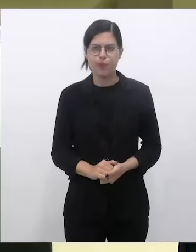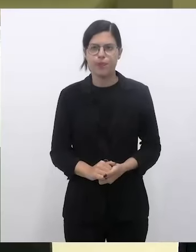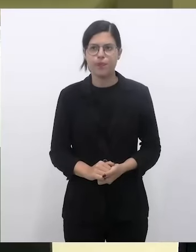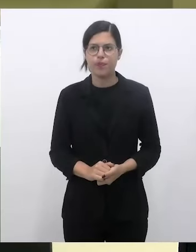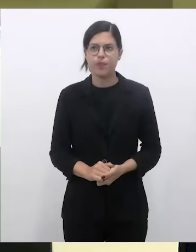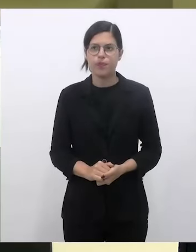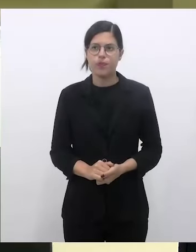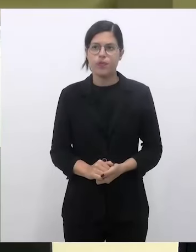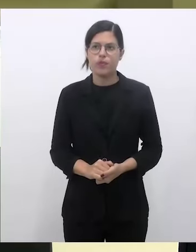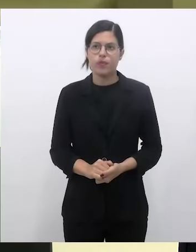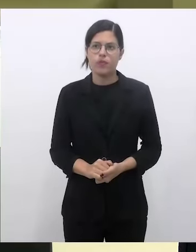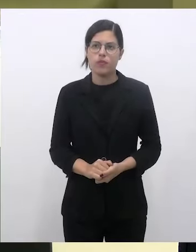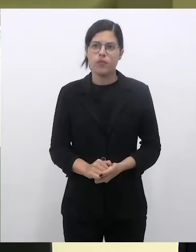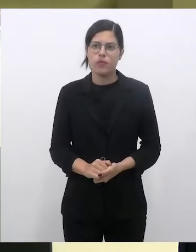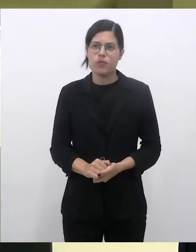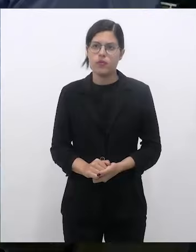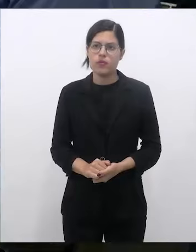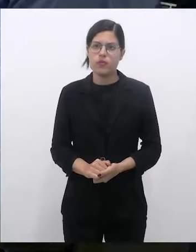casos?